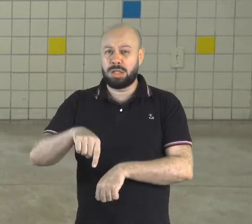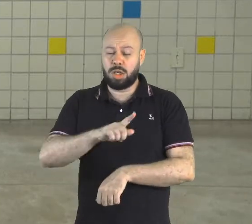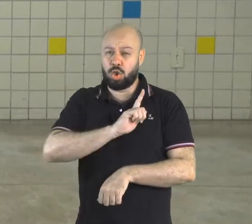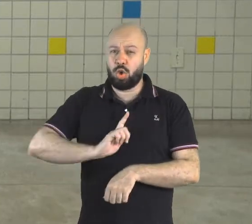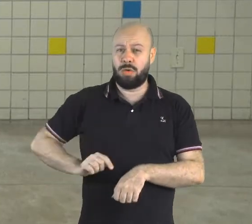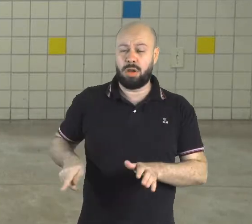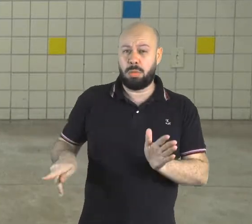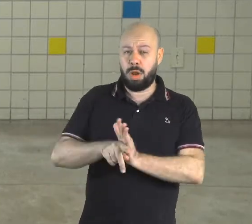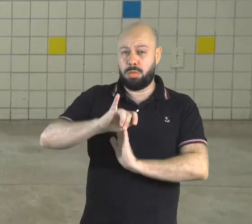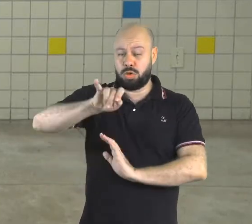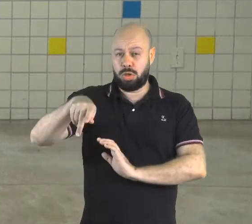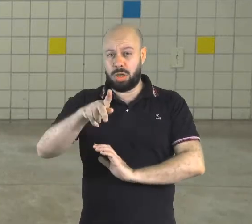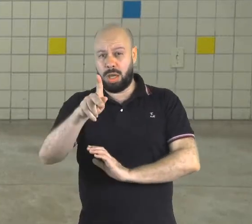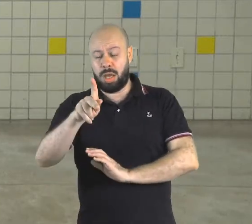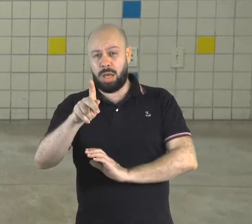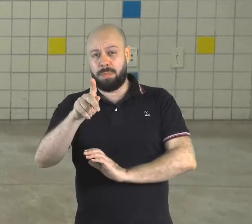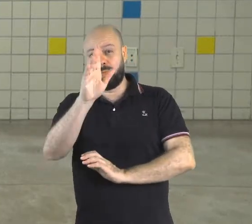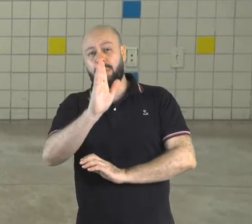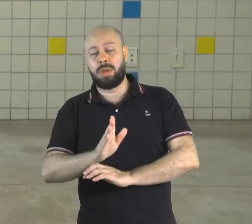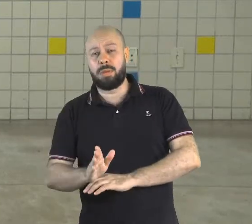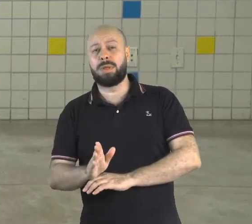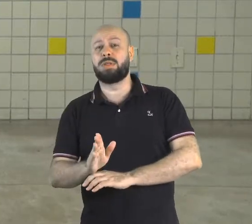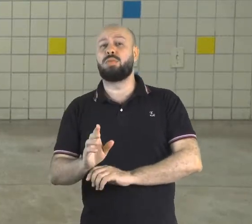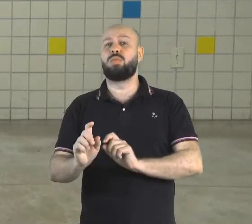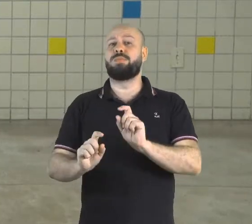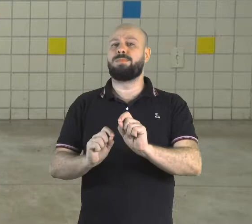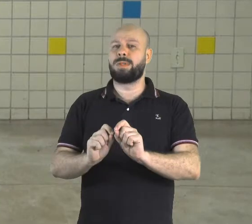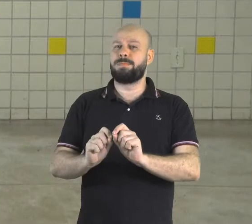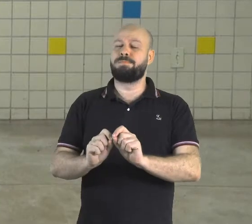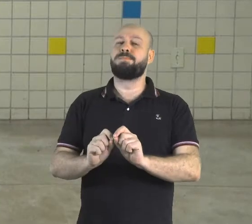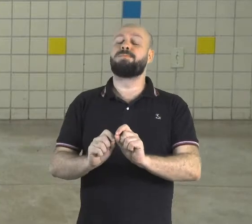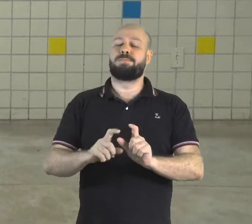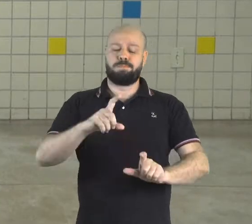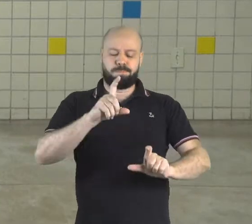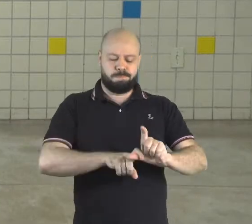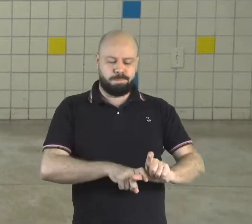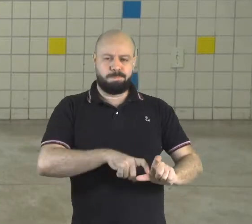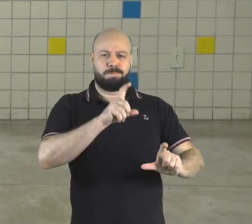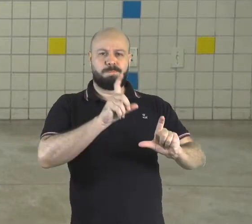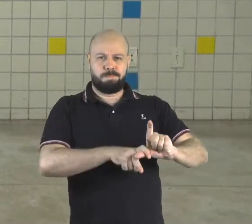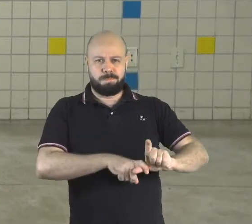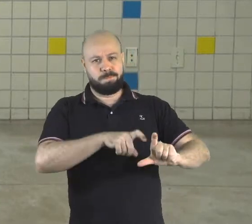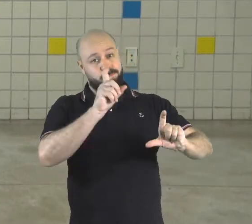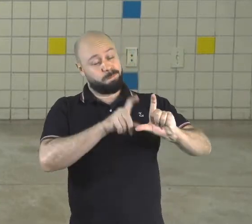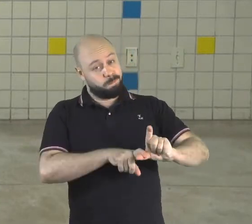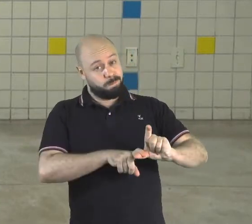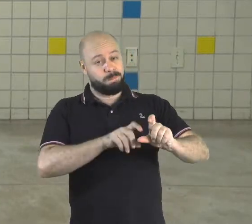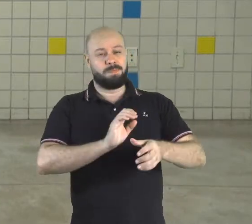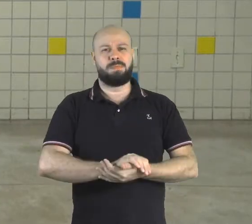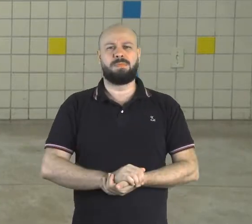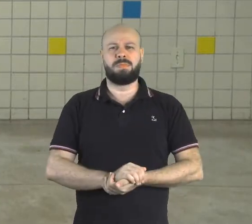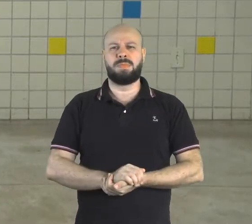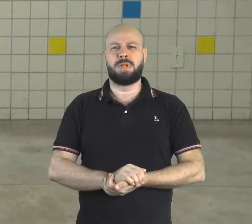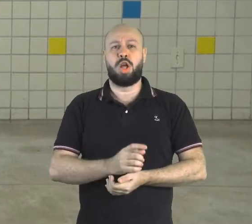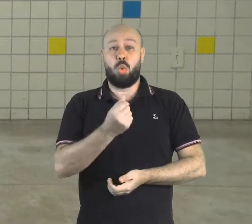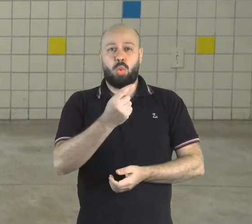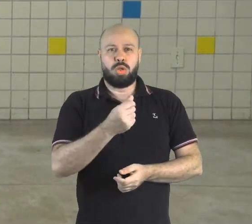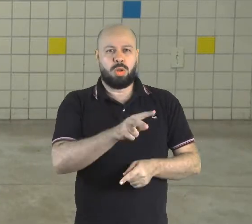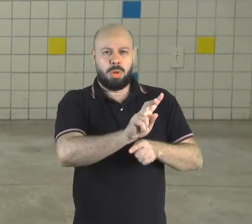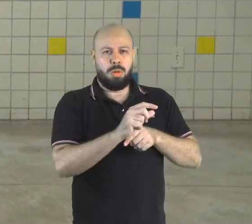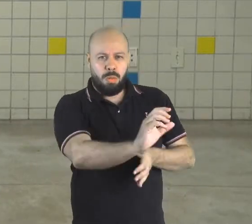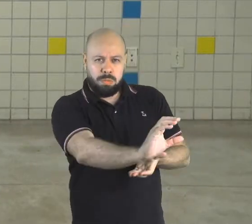Kubitschek, o país ele acabou se endividando demais. Os recursos financeiros que vieram para o